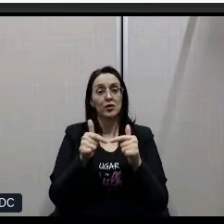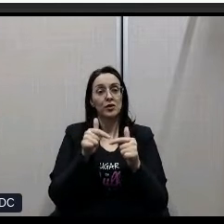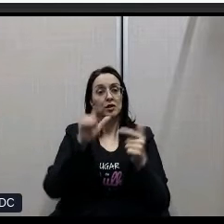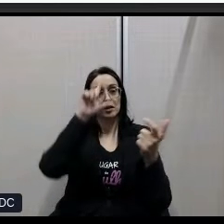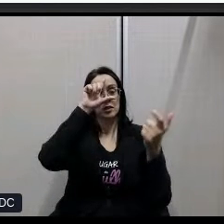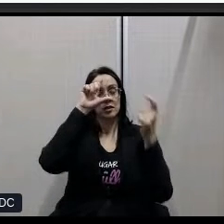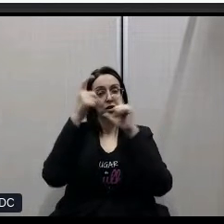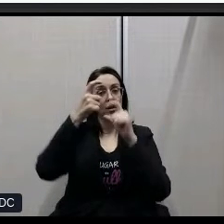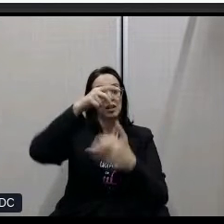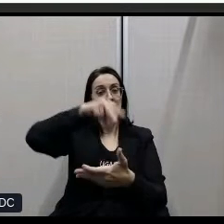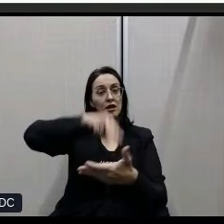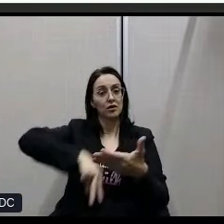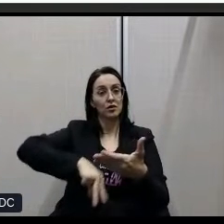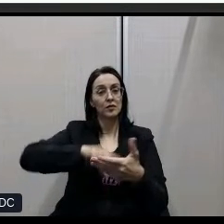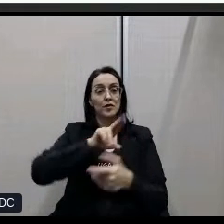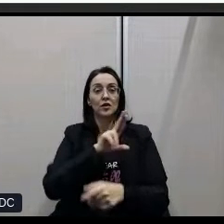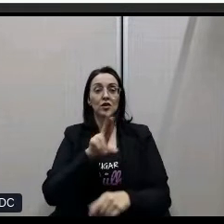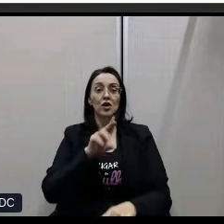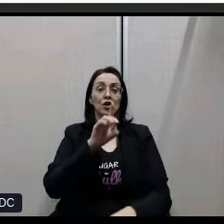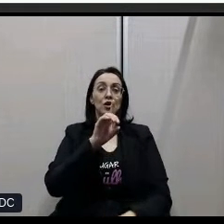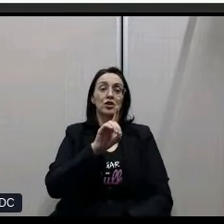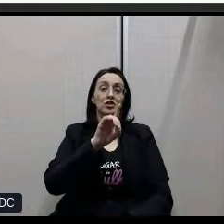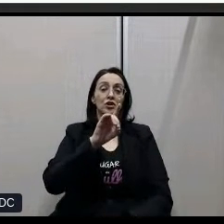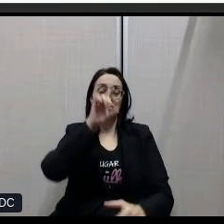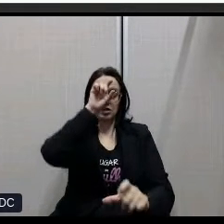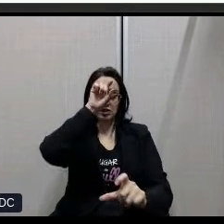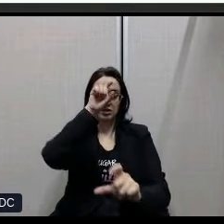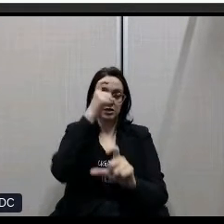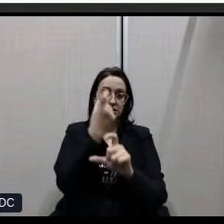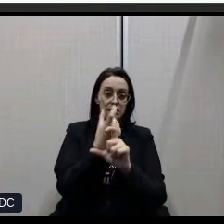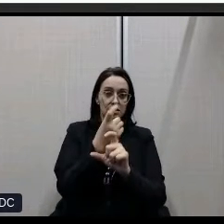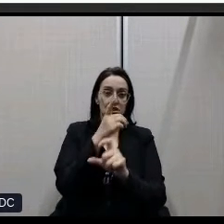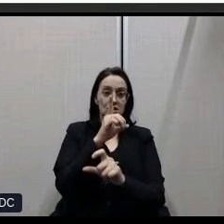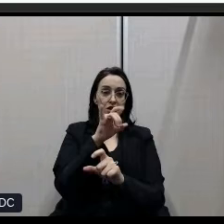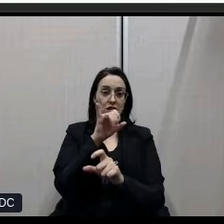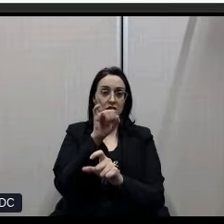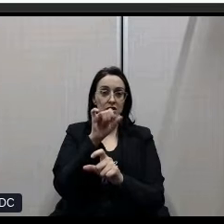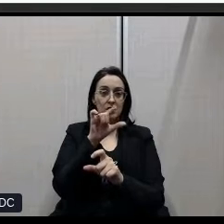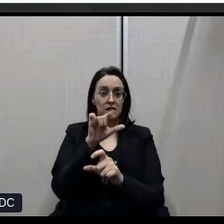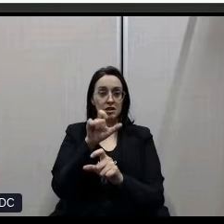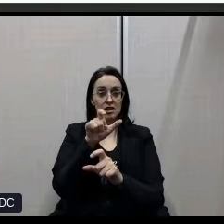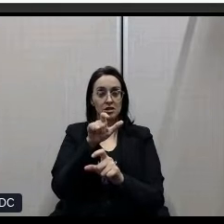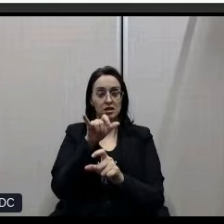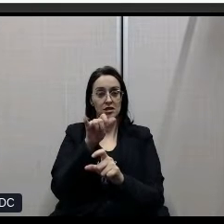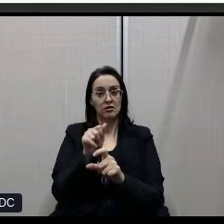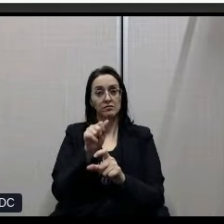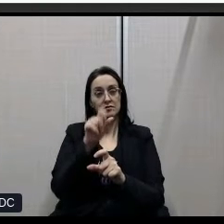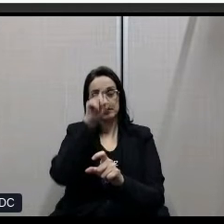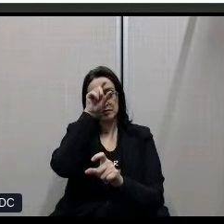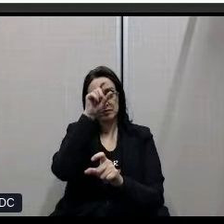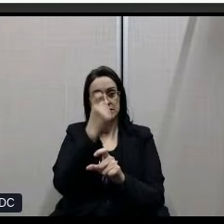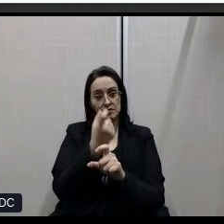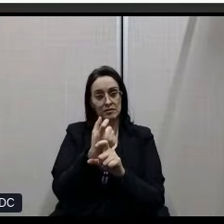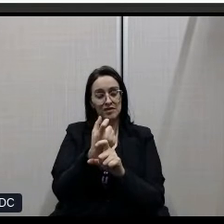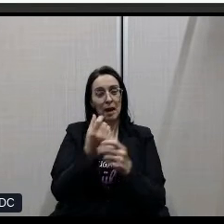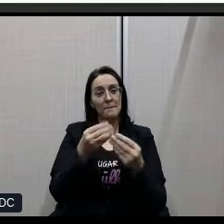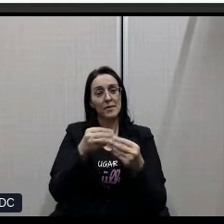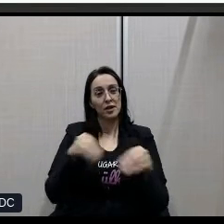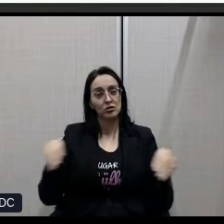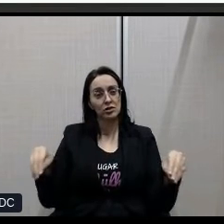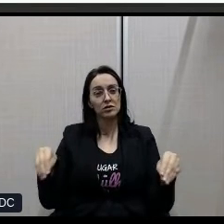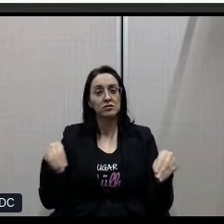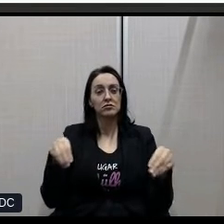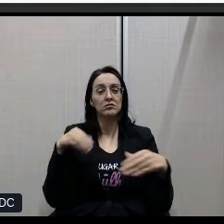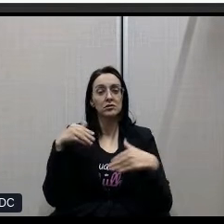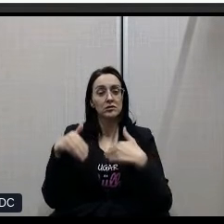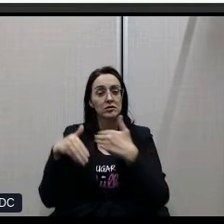leitura, carinhosamente chamado de dislexia, é um prejuízo na fluência, prejuízo entre muitas aspas,